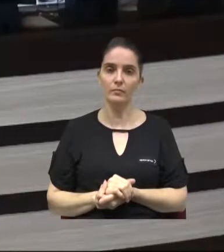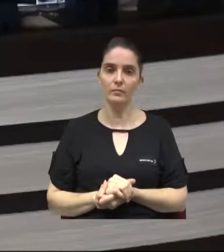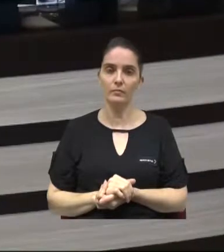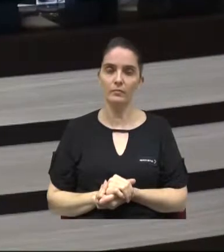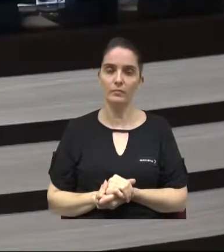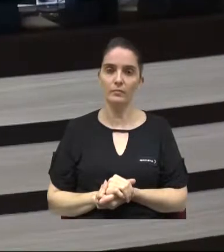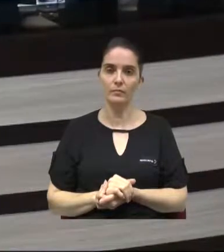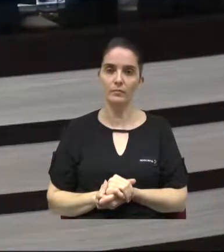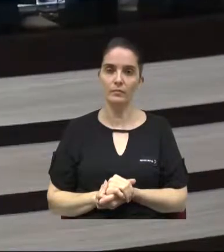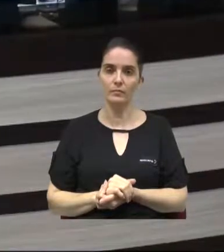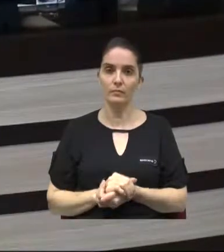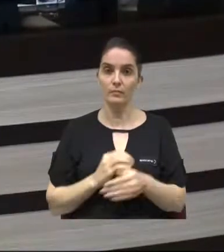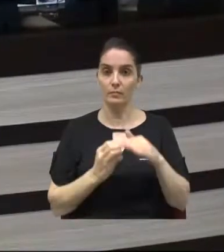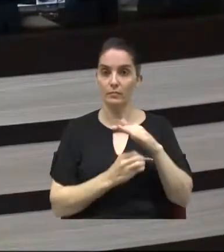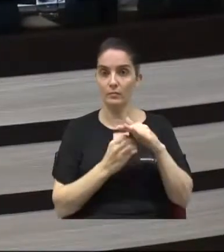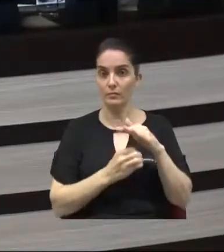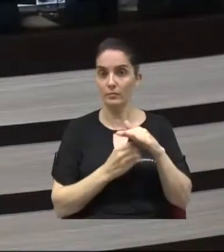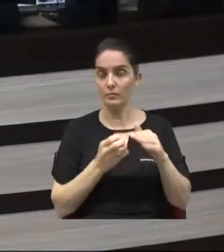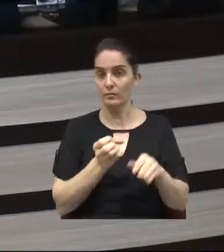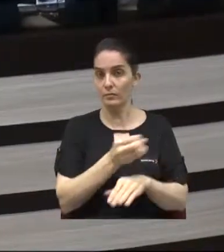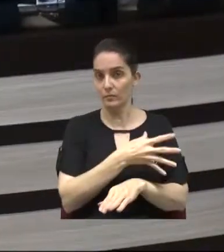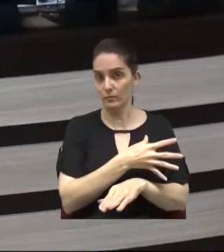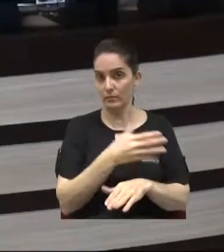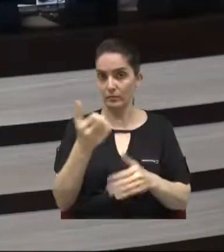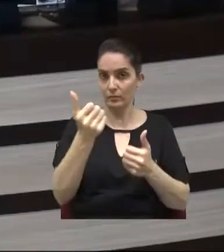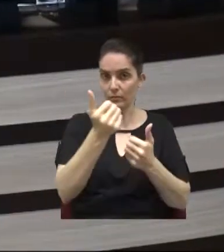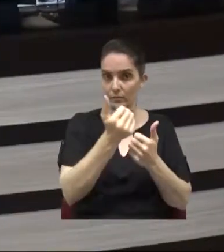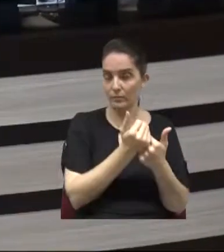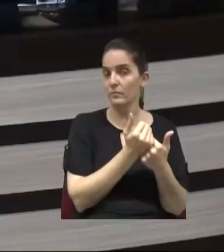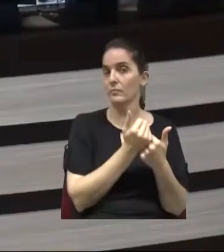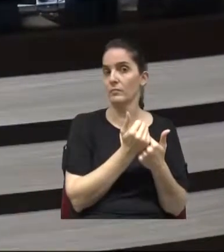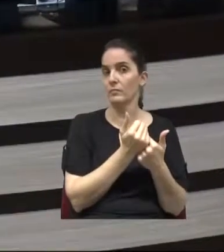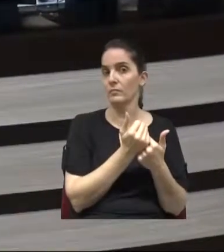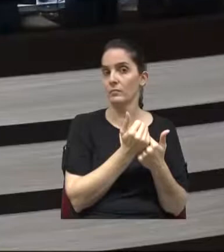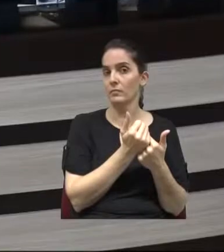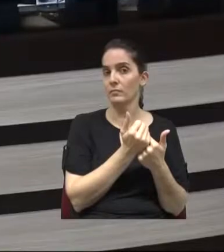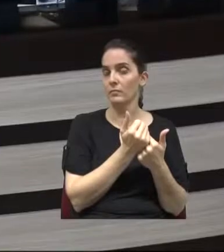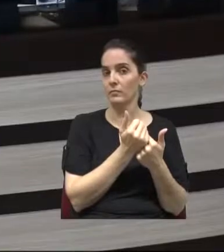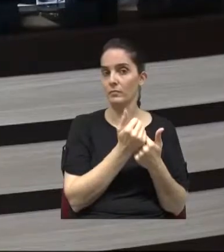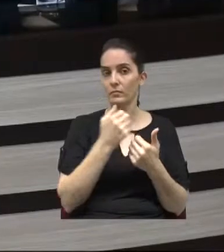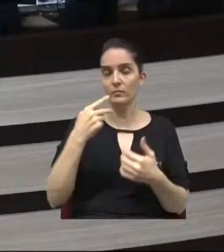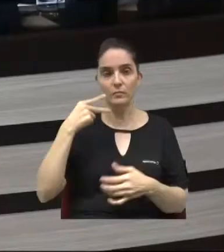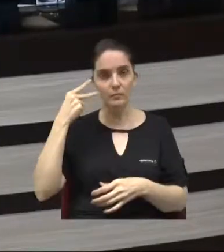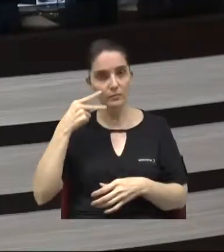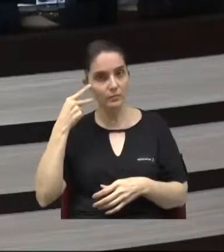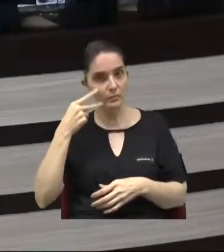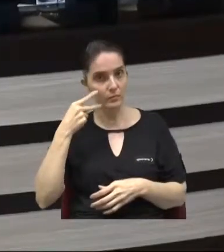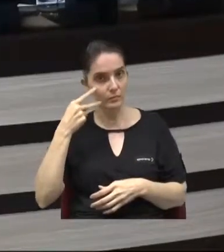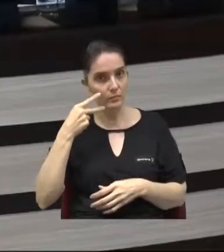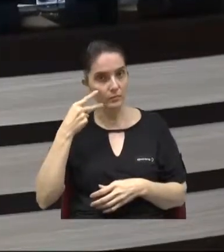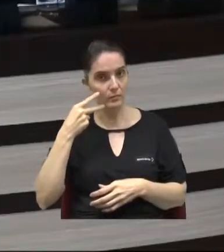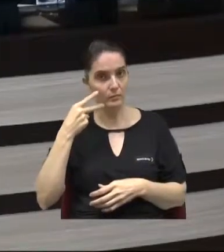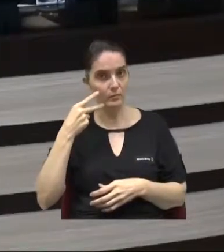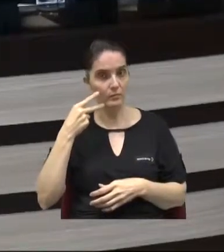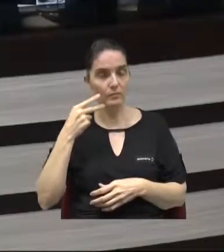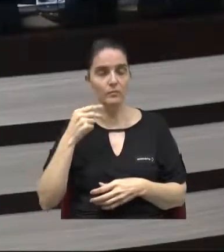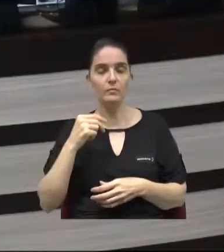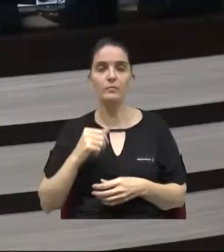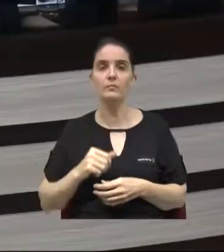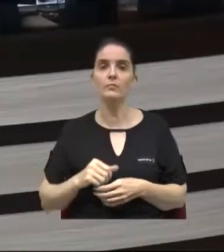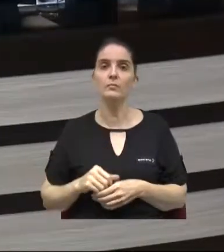Uma nova empresa iria assumir. Nós, vereadores, e acho que não ficou nenhum de